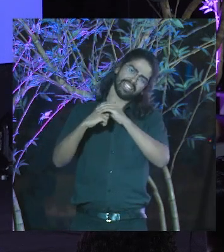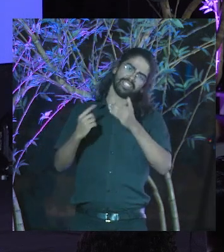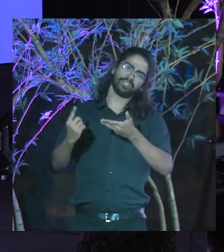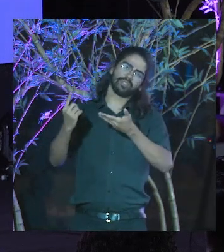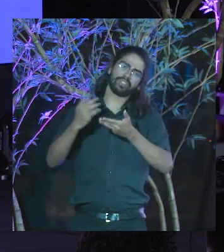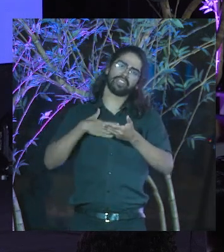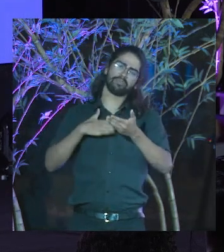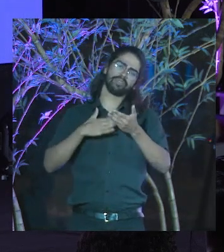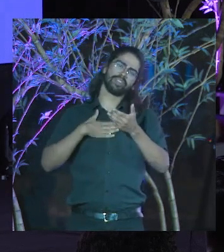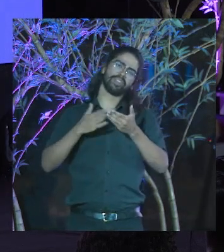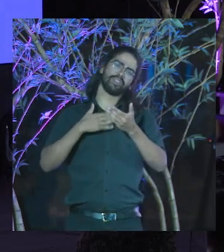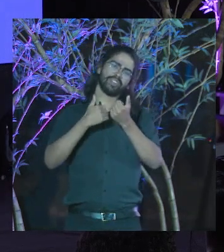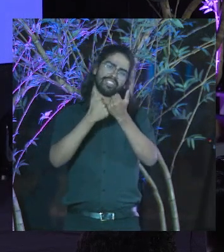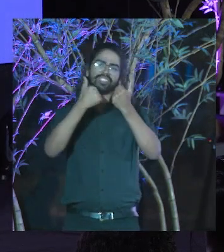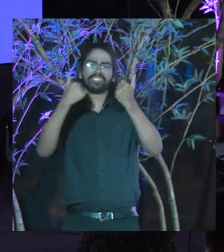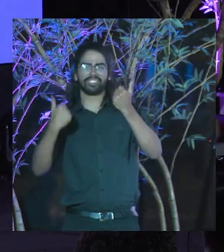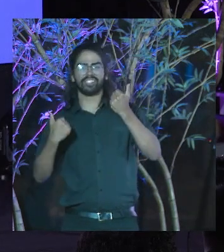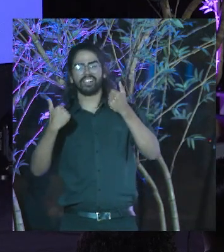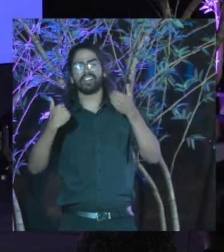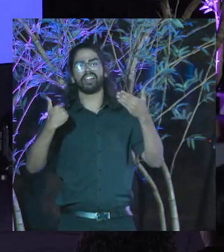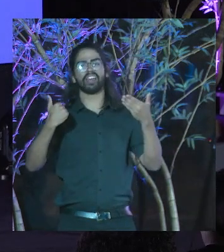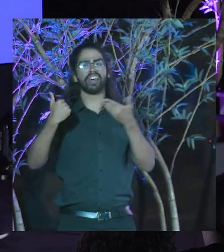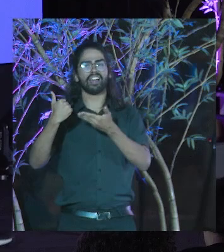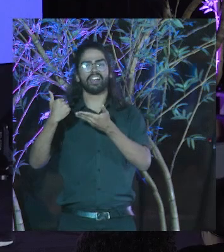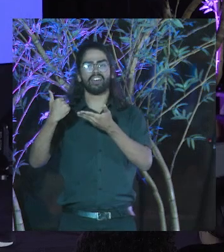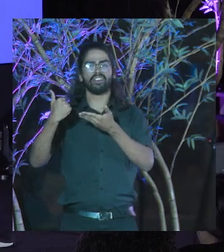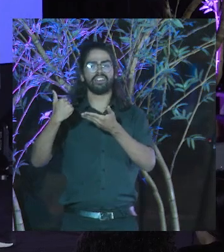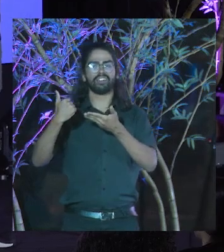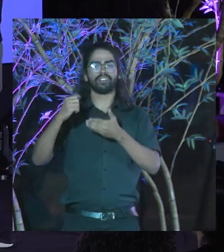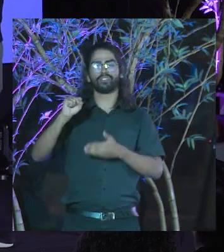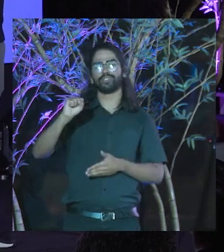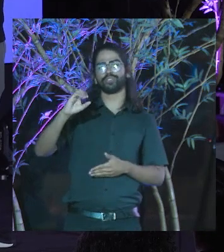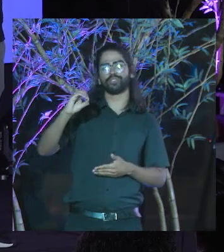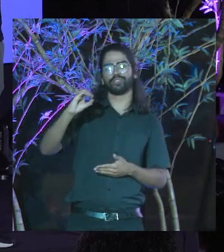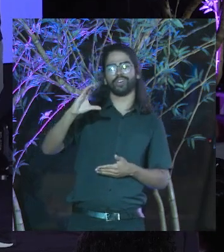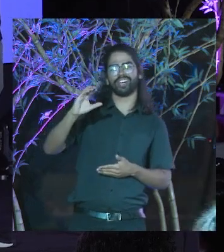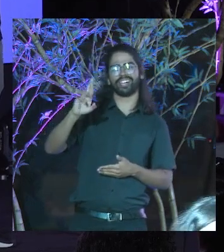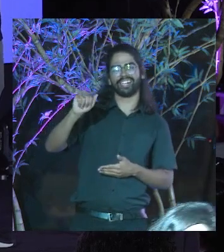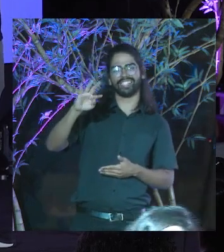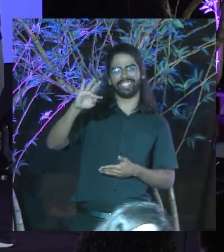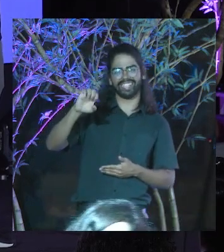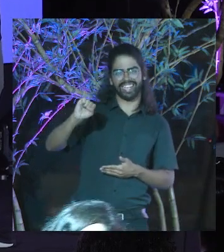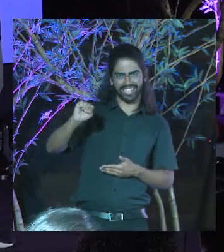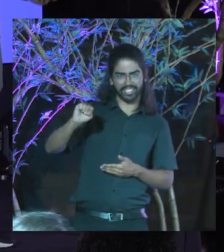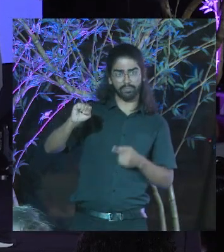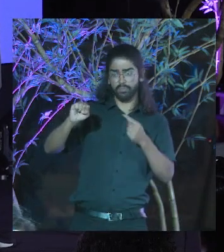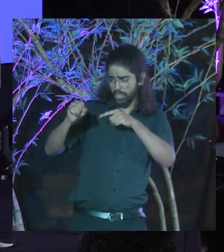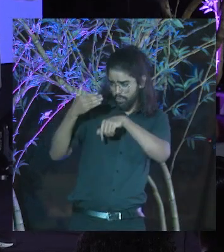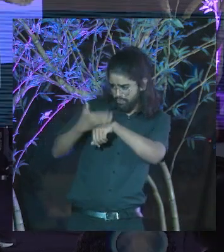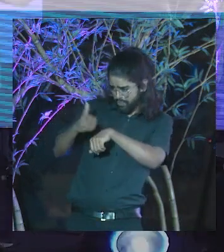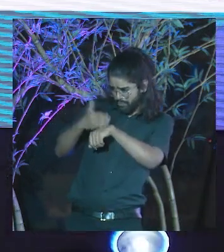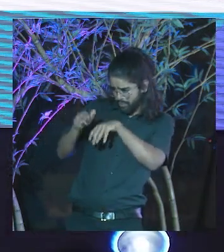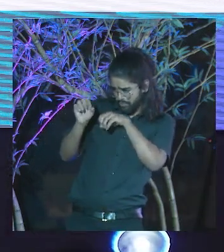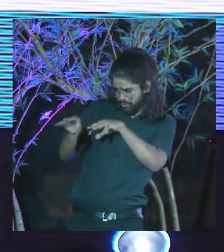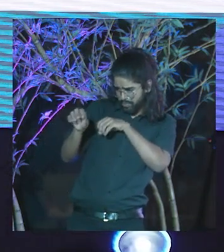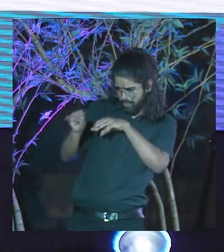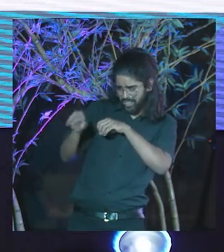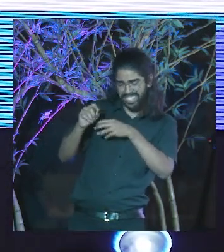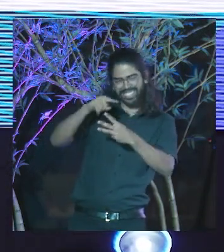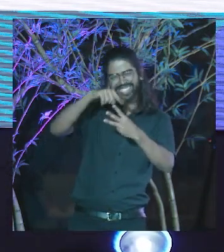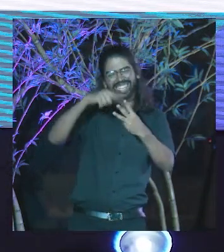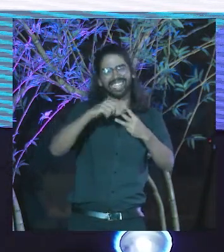é o meu agente artificial, que é o Sócrates, porque eu treinei ele só com os livros do